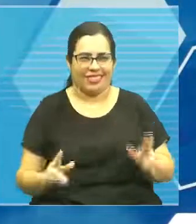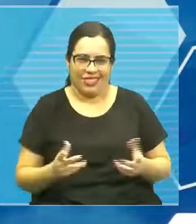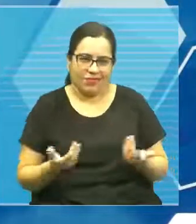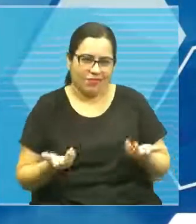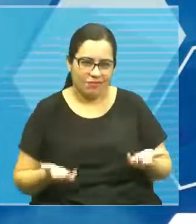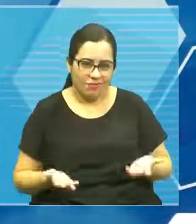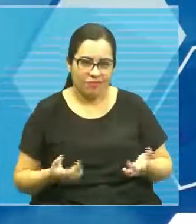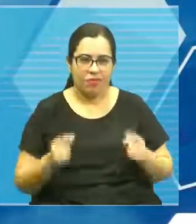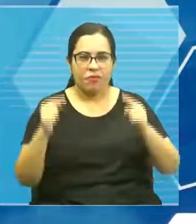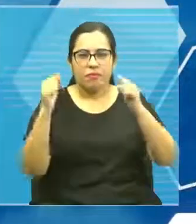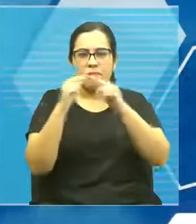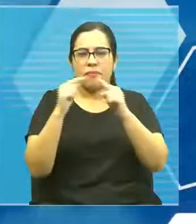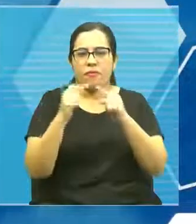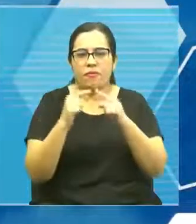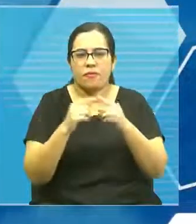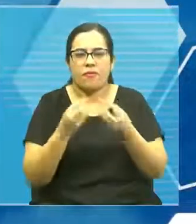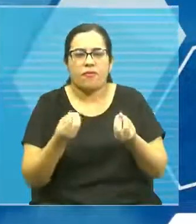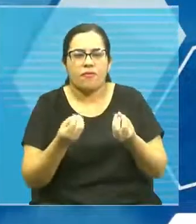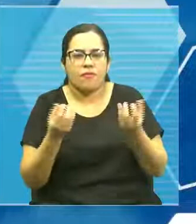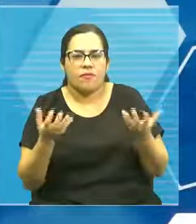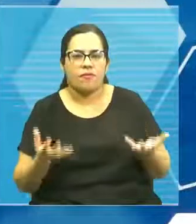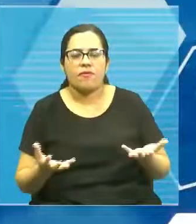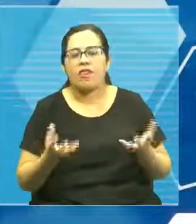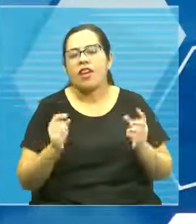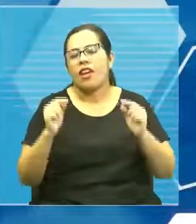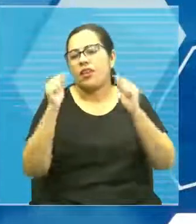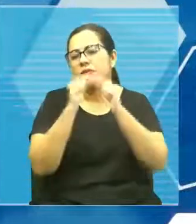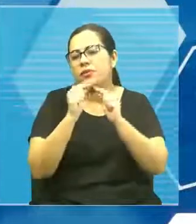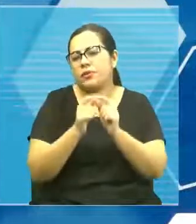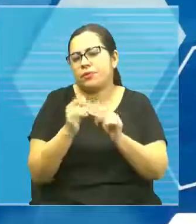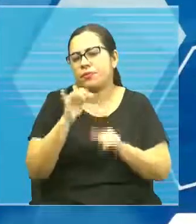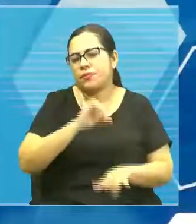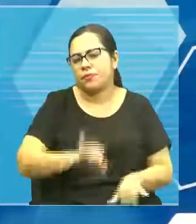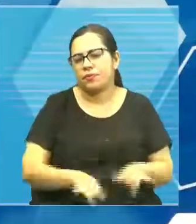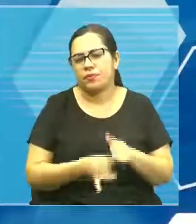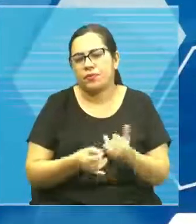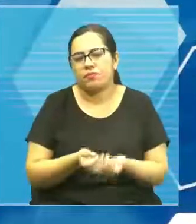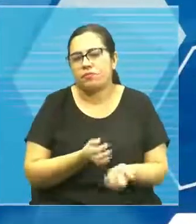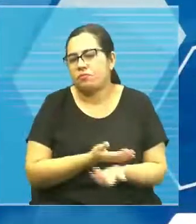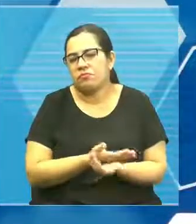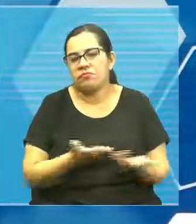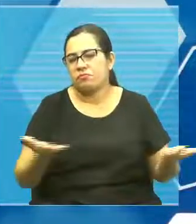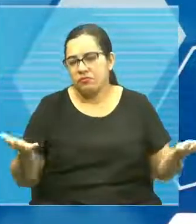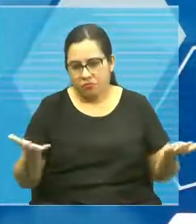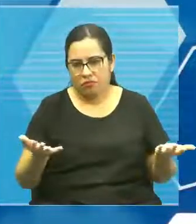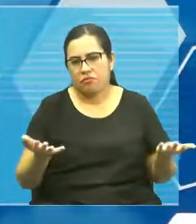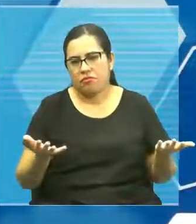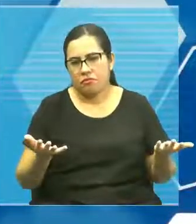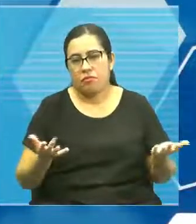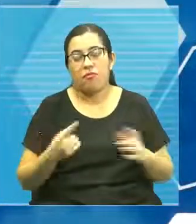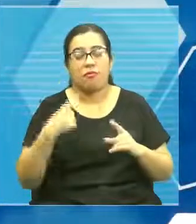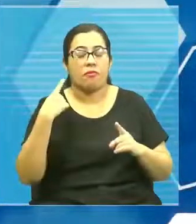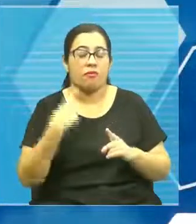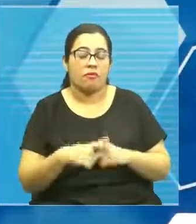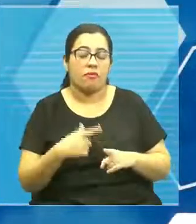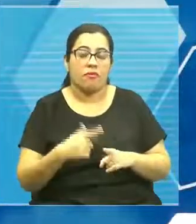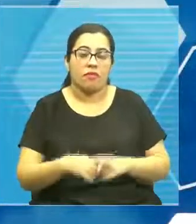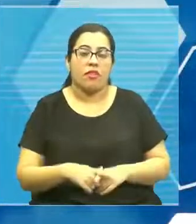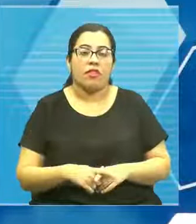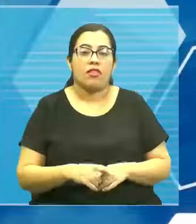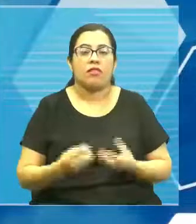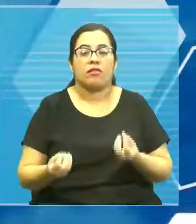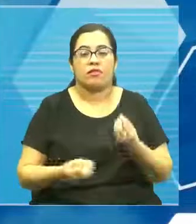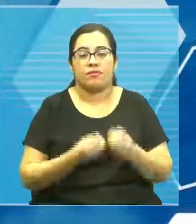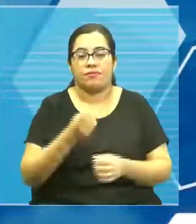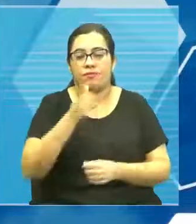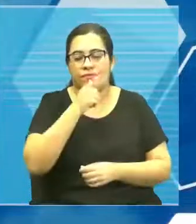Então é uma maneira. Mas que maneira é essa, quimicamente falando? É porque a evaporação